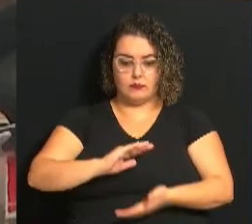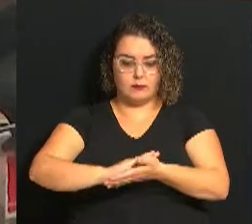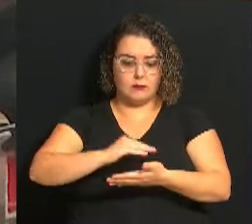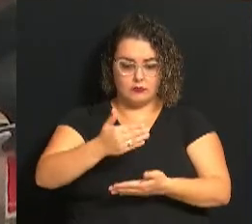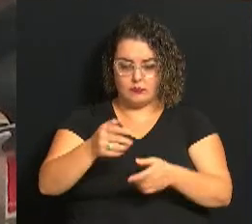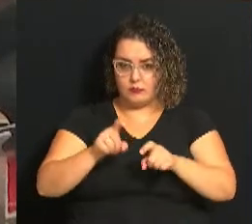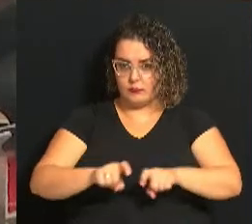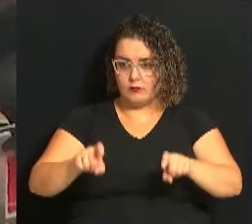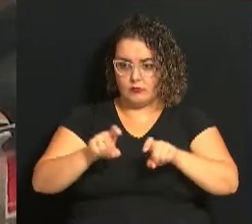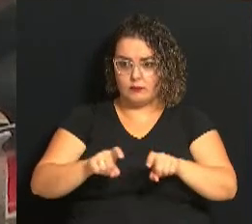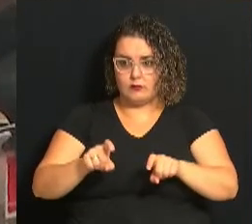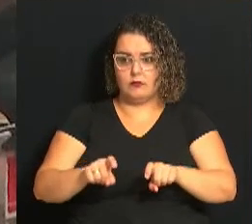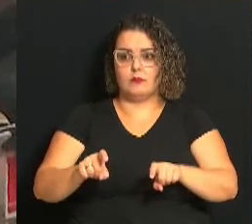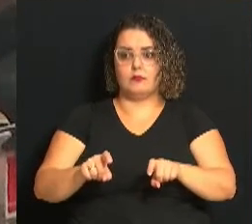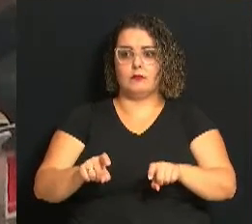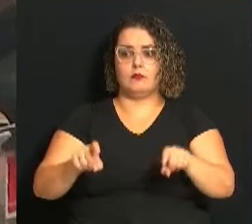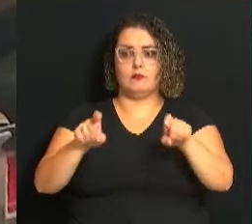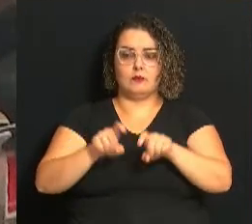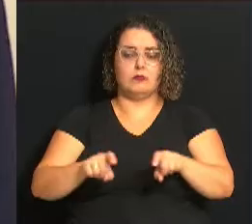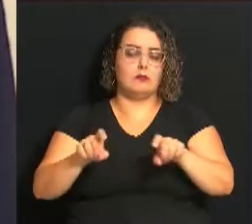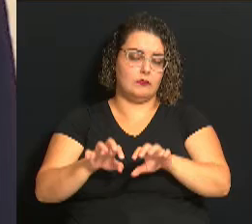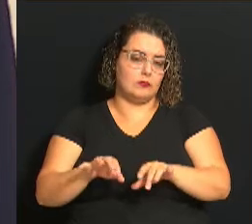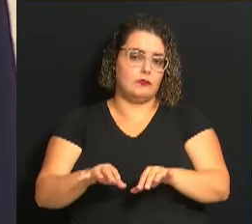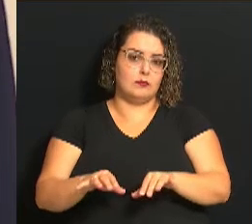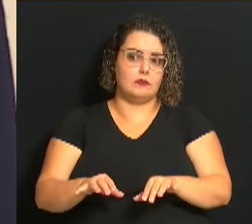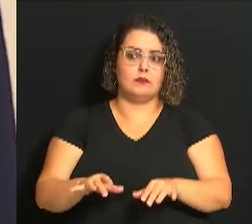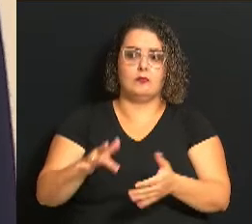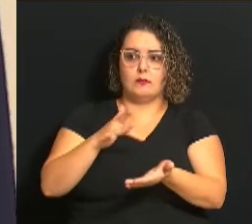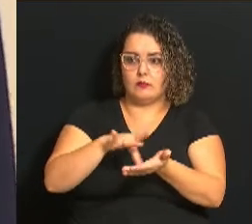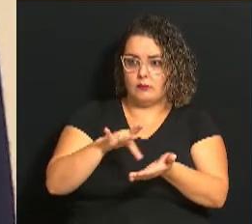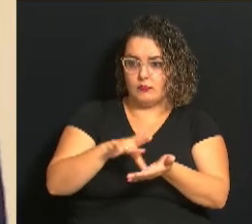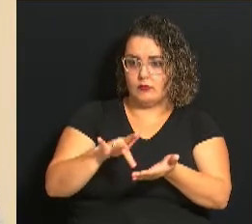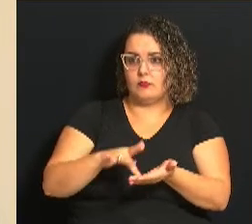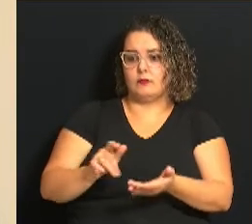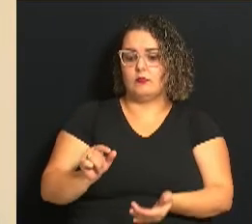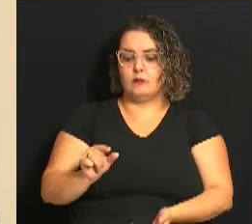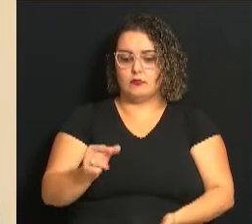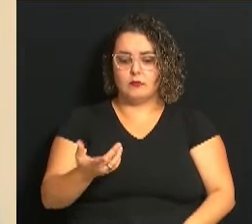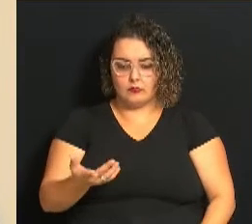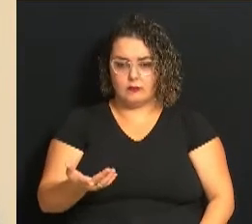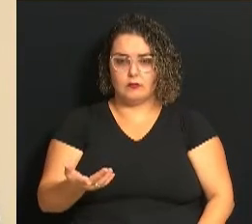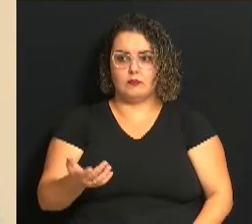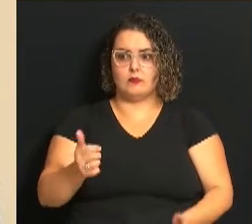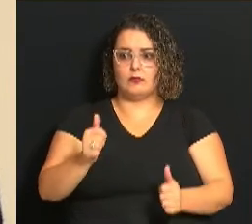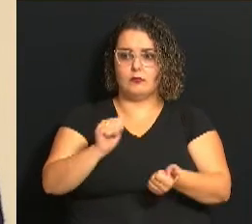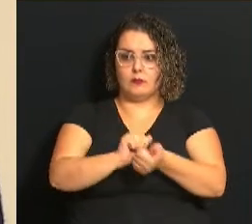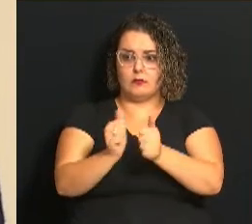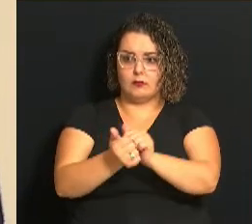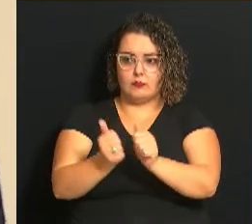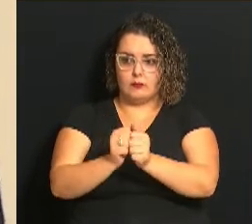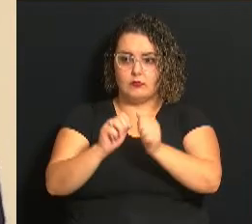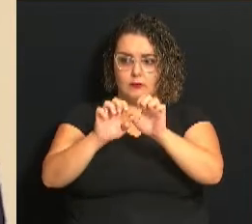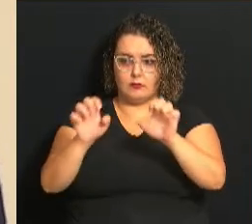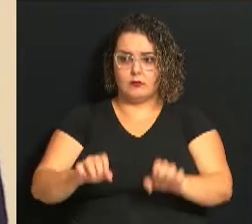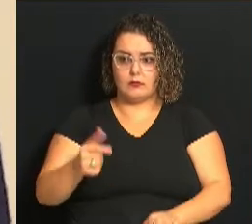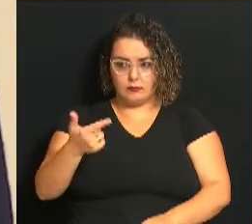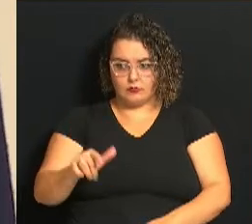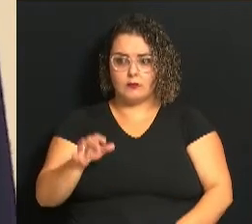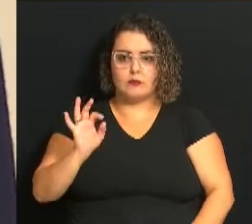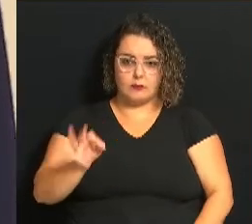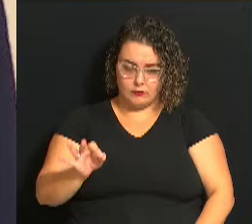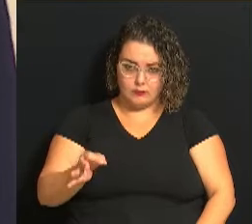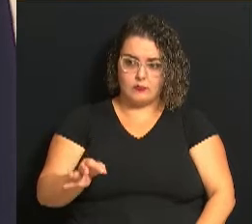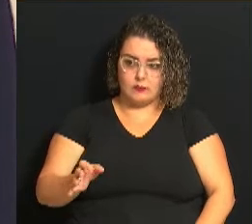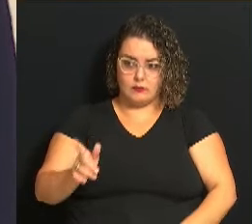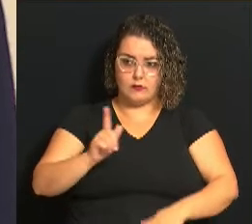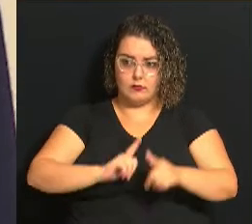para fiscalização. Estamos implementando a prova fácil, então nós estamos nesse momento de reestruturação. Com certeza, a gestão de um